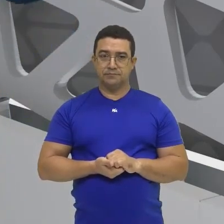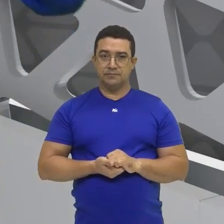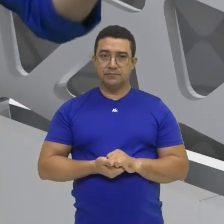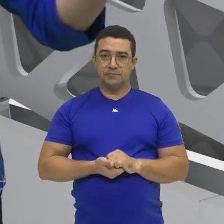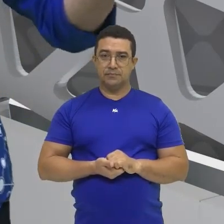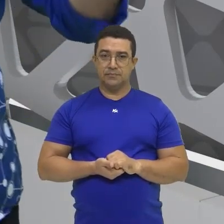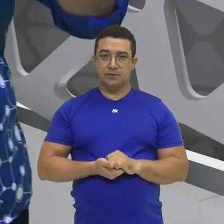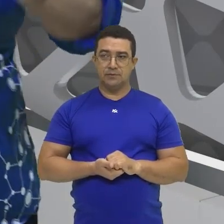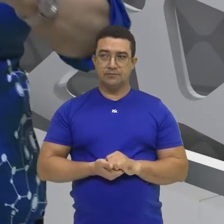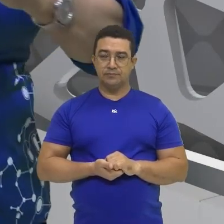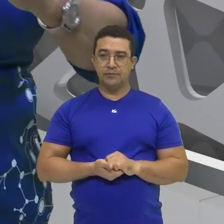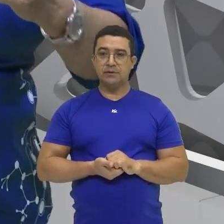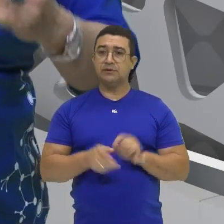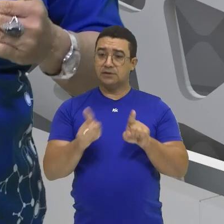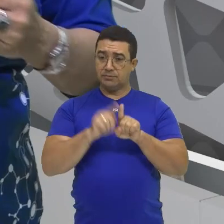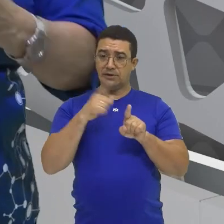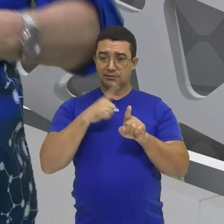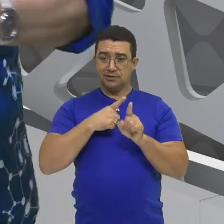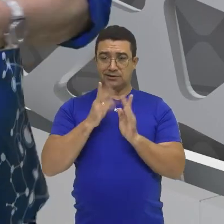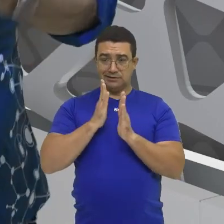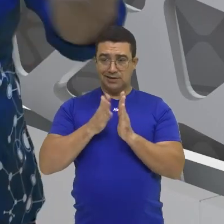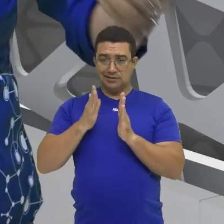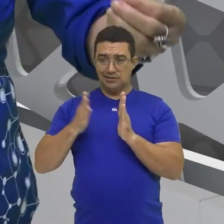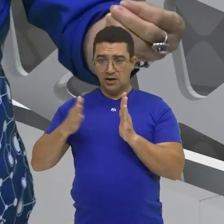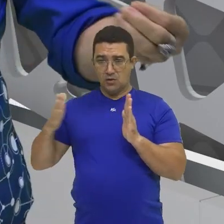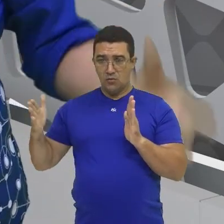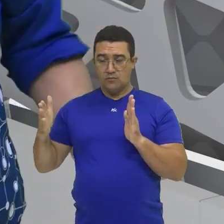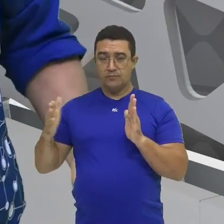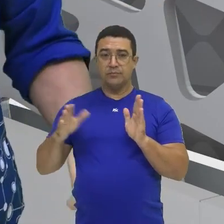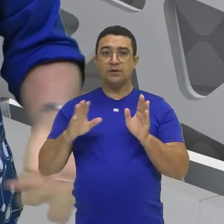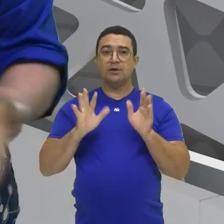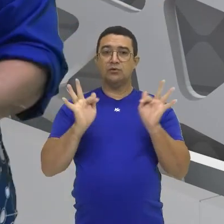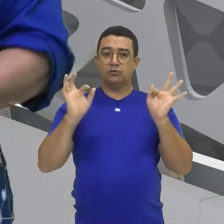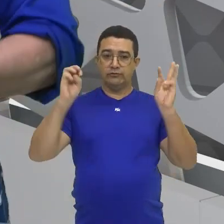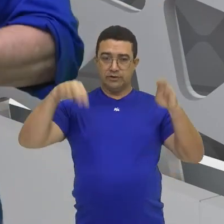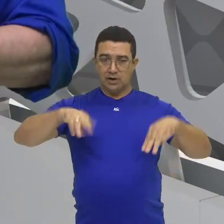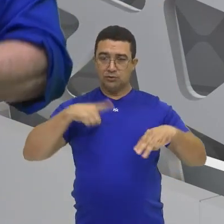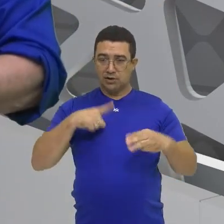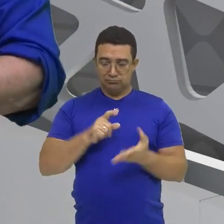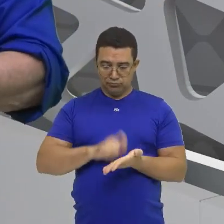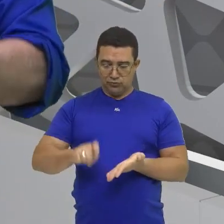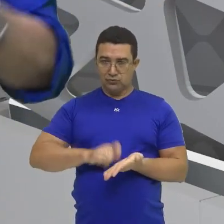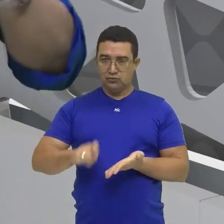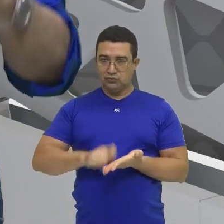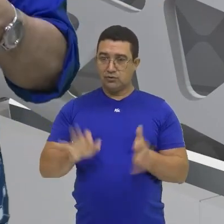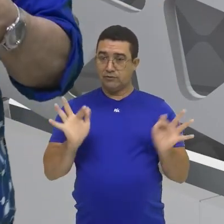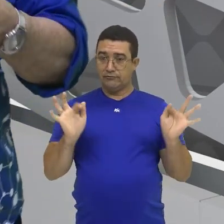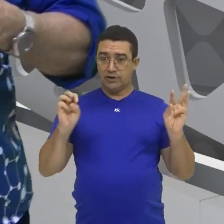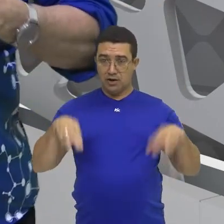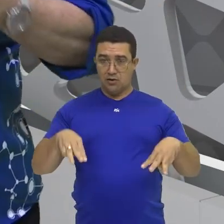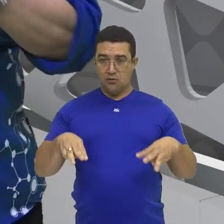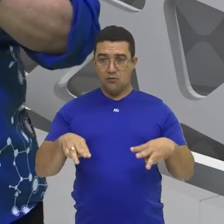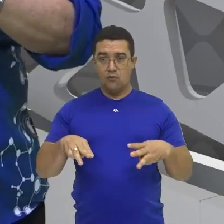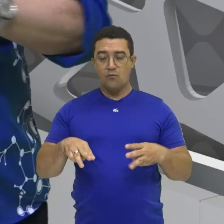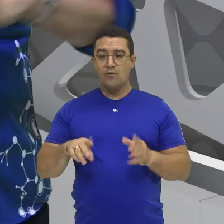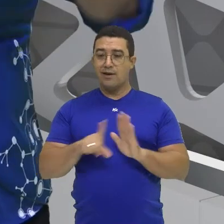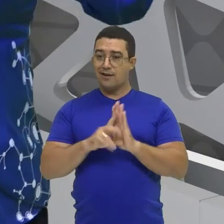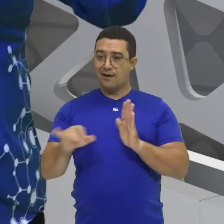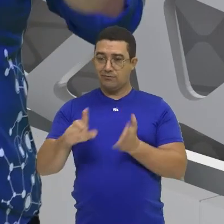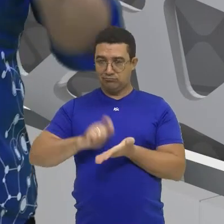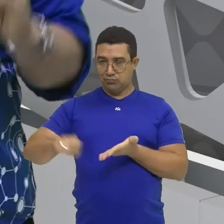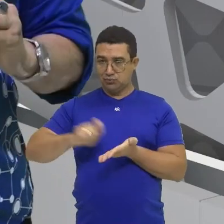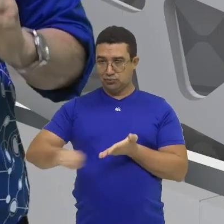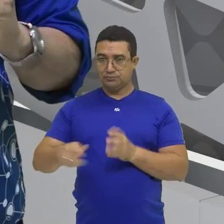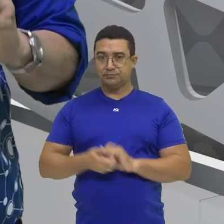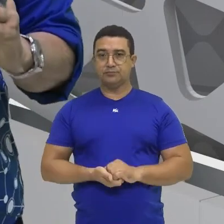seguida. Já terminamos? Então, nós temos essa parte e no final, assinada a lei. Correto? Muito bem. Agora,